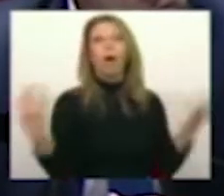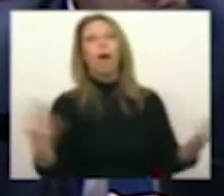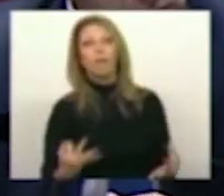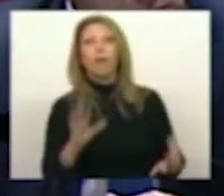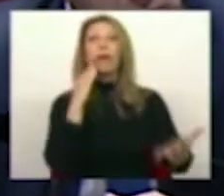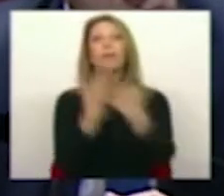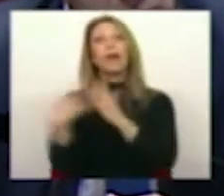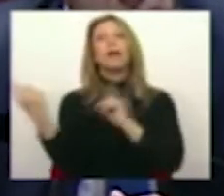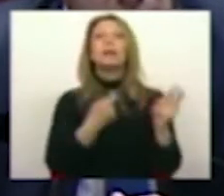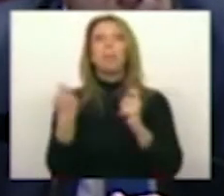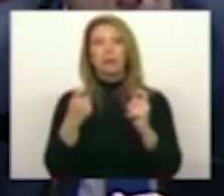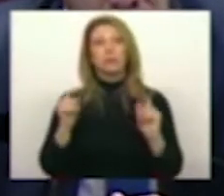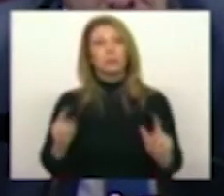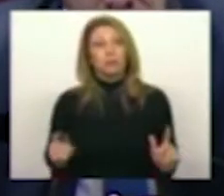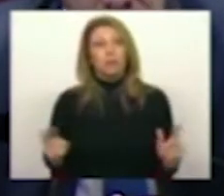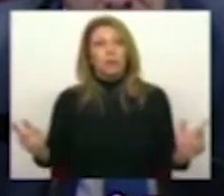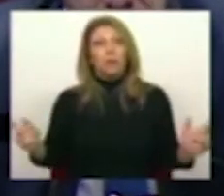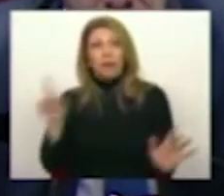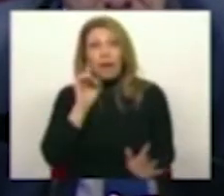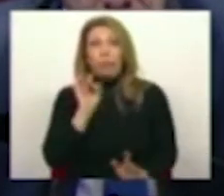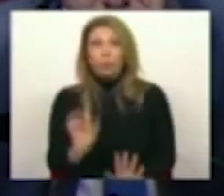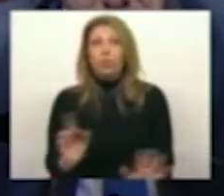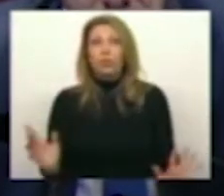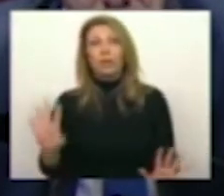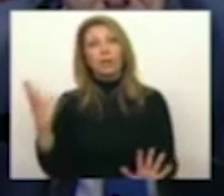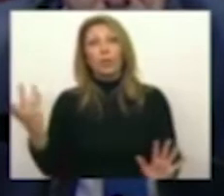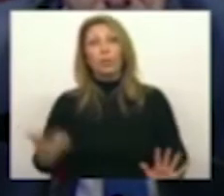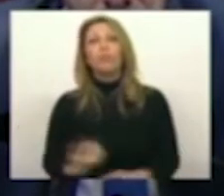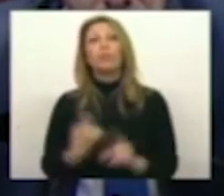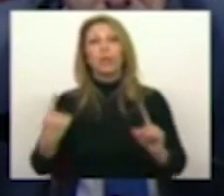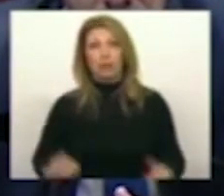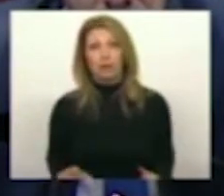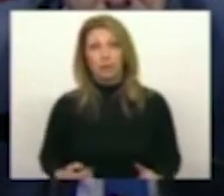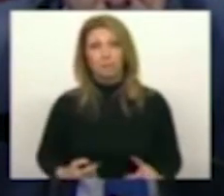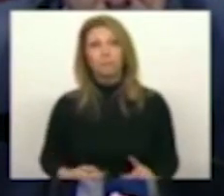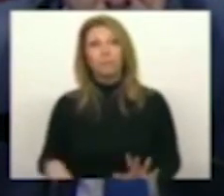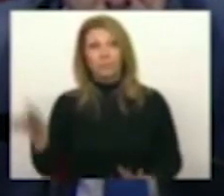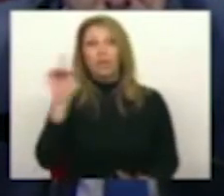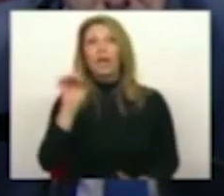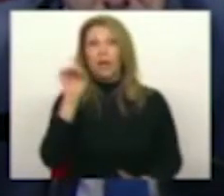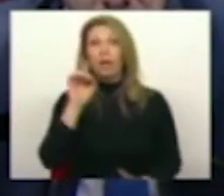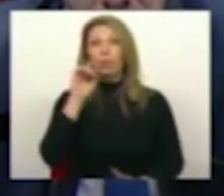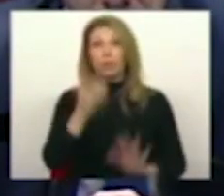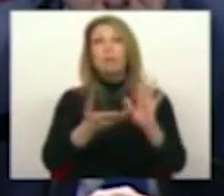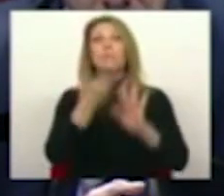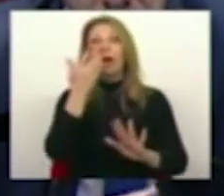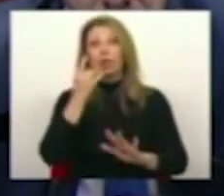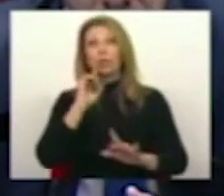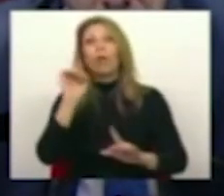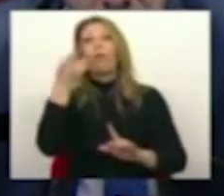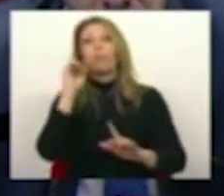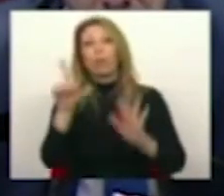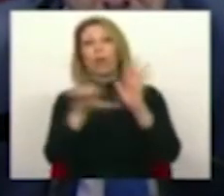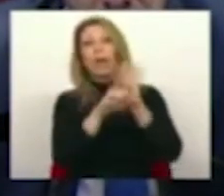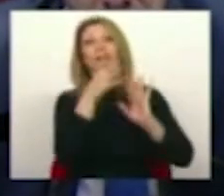debate. E é muito importante que assim tenha sido. Porque mais importante, muitas vezes, daquilo que está na lei, é